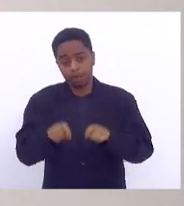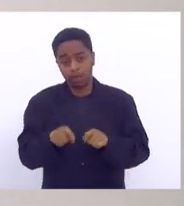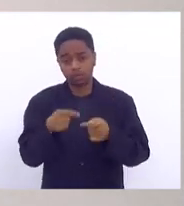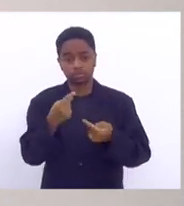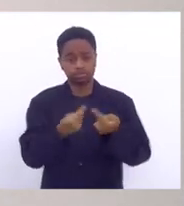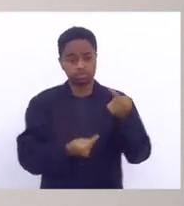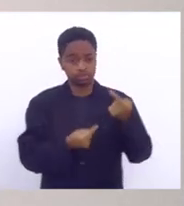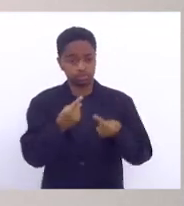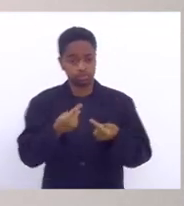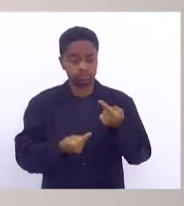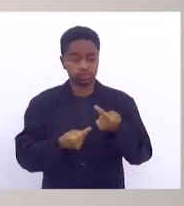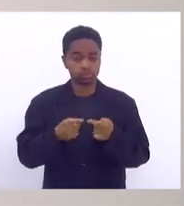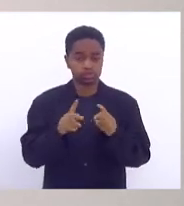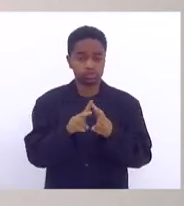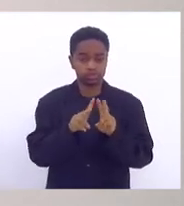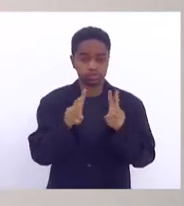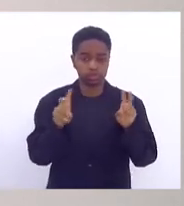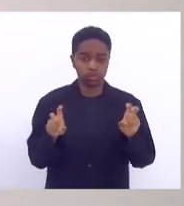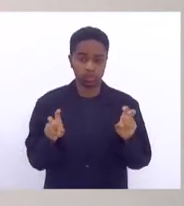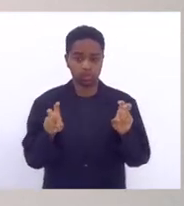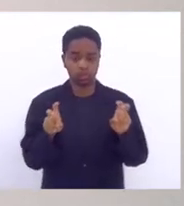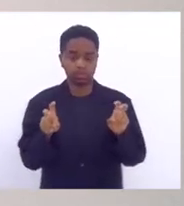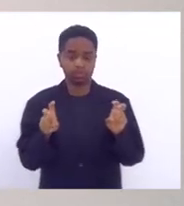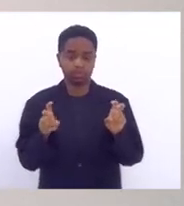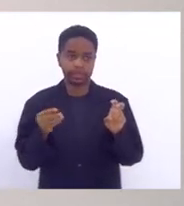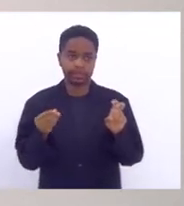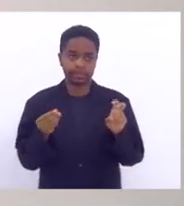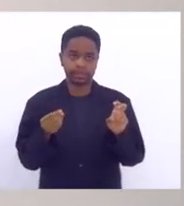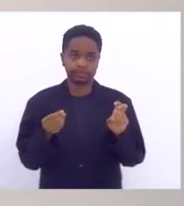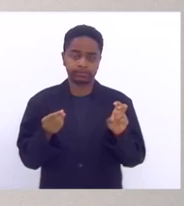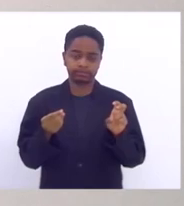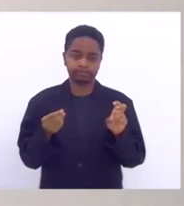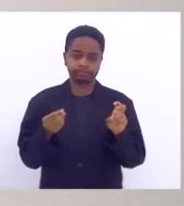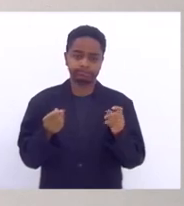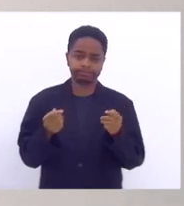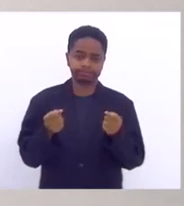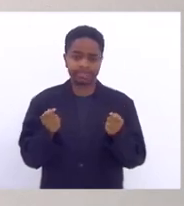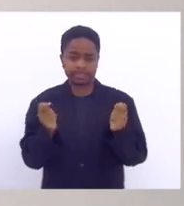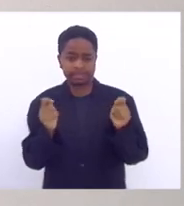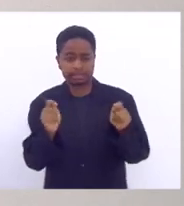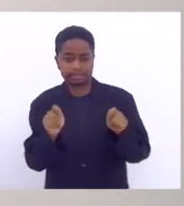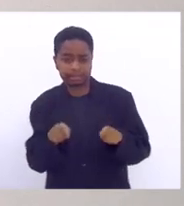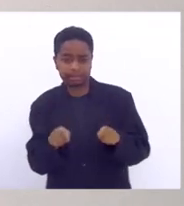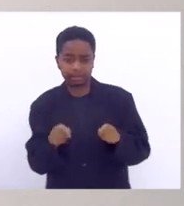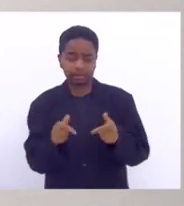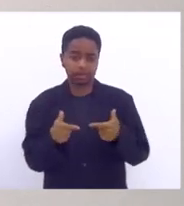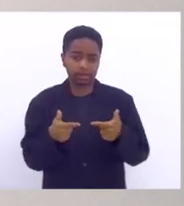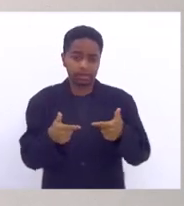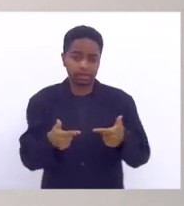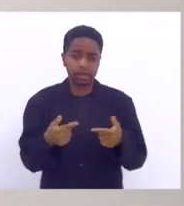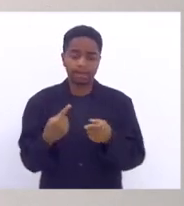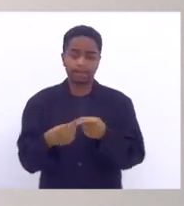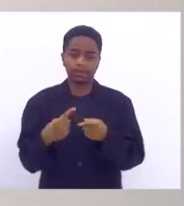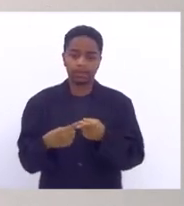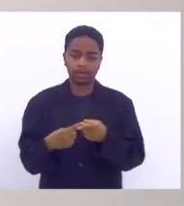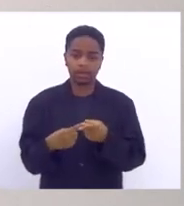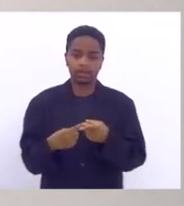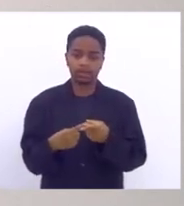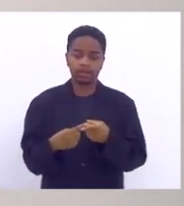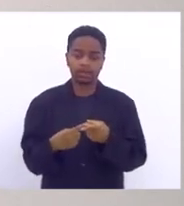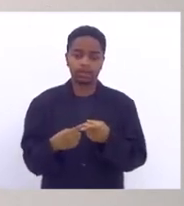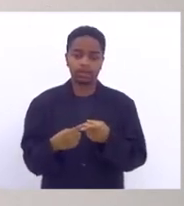discussão sobre a a razoabilidade já que a razoabilidade serve